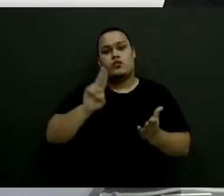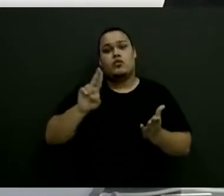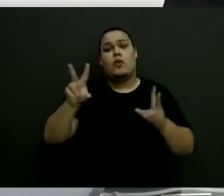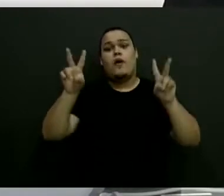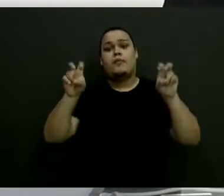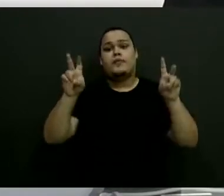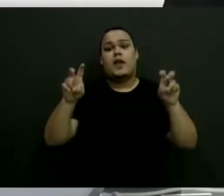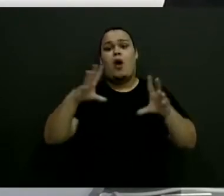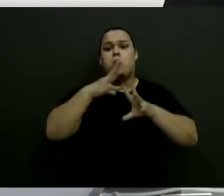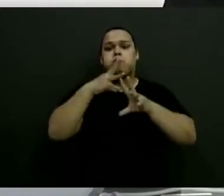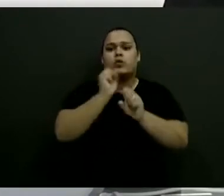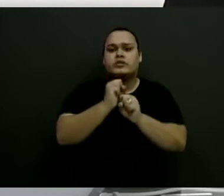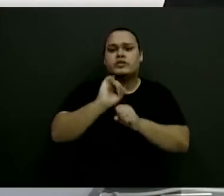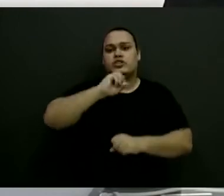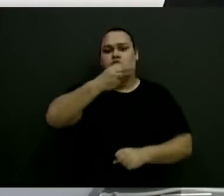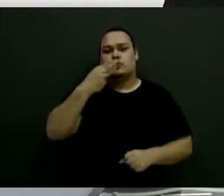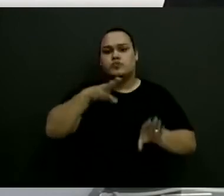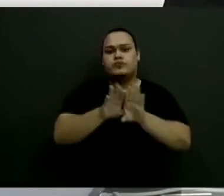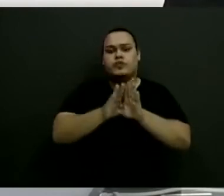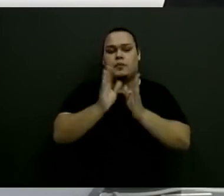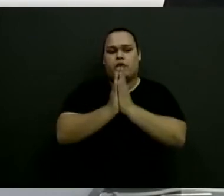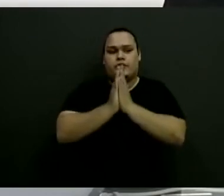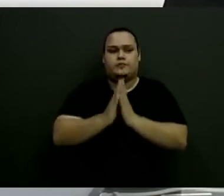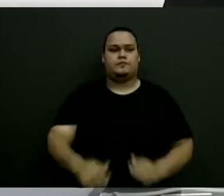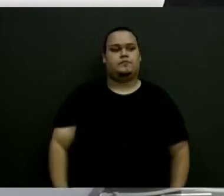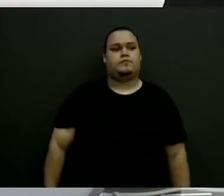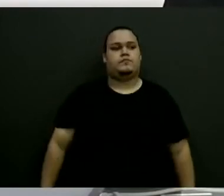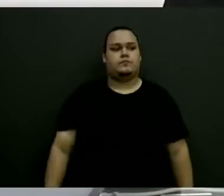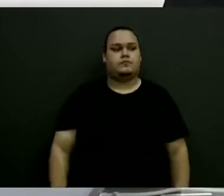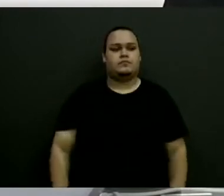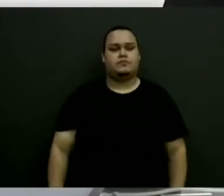gratuito para você poder baixar aí, tá bom? Pastor Fernando, vamos ver a sua pergunta?